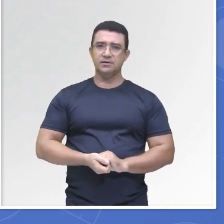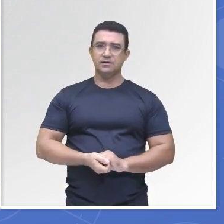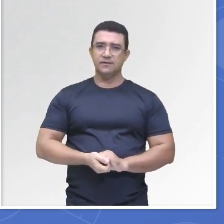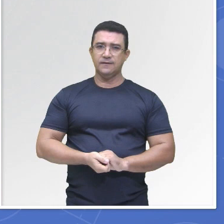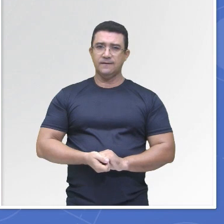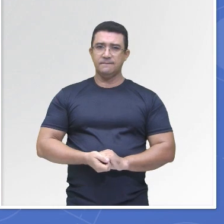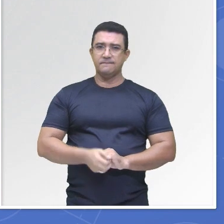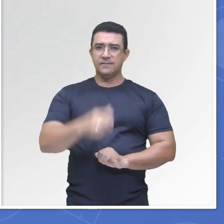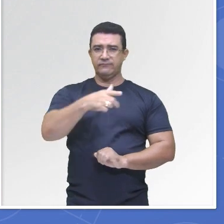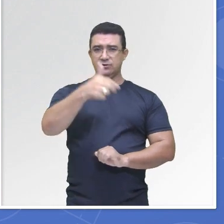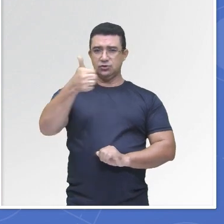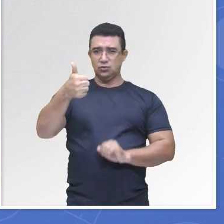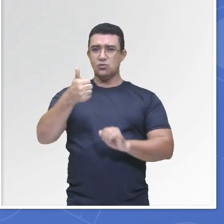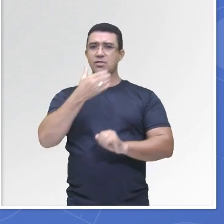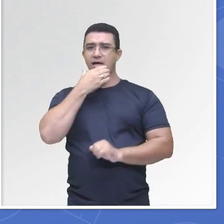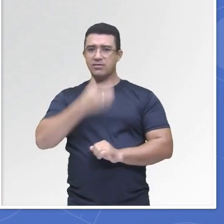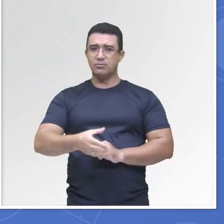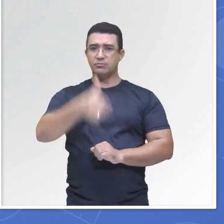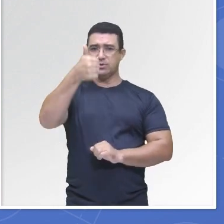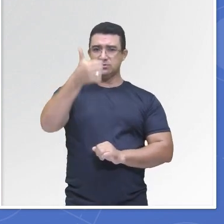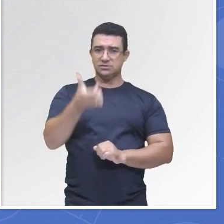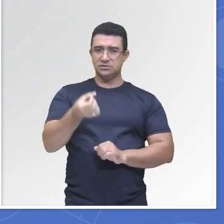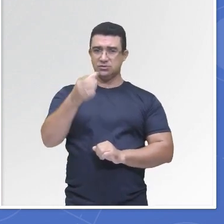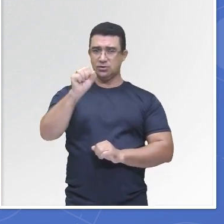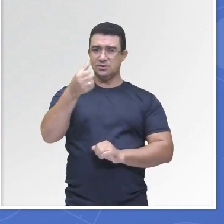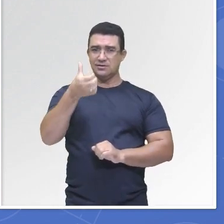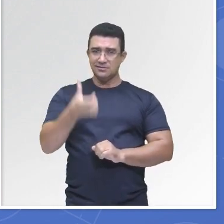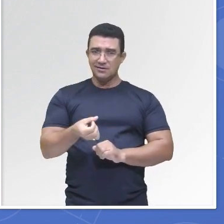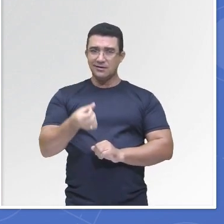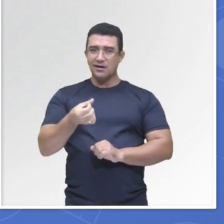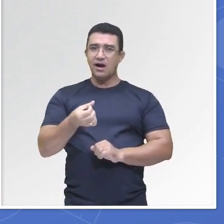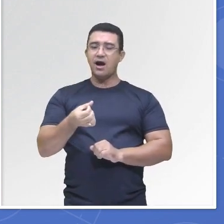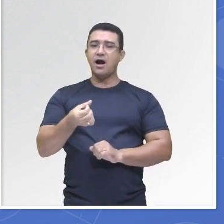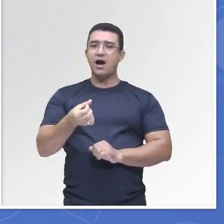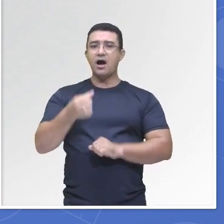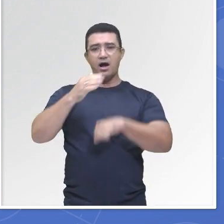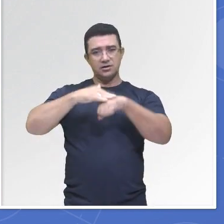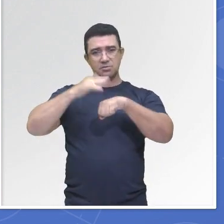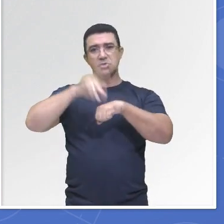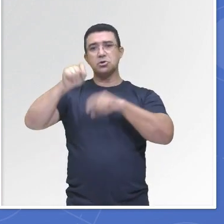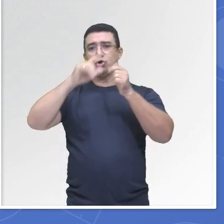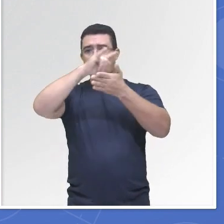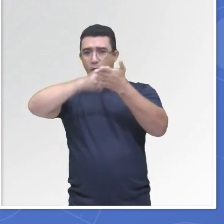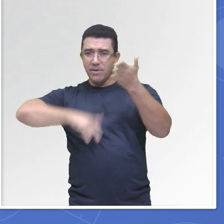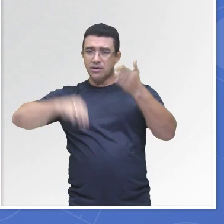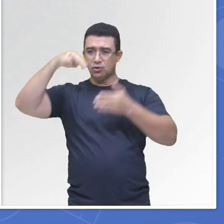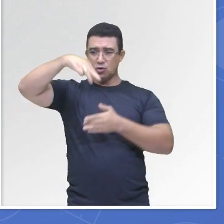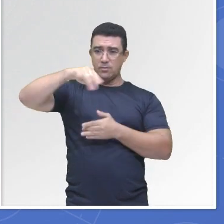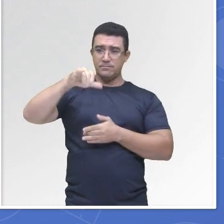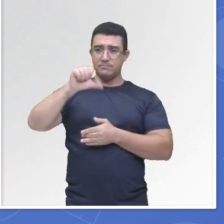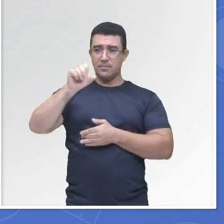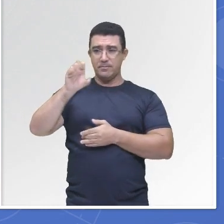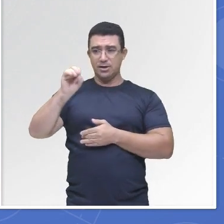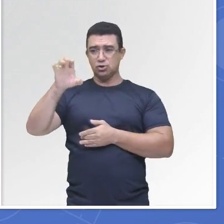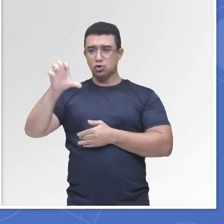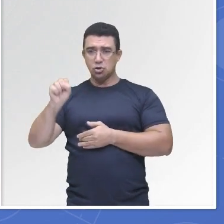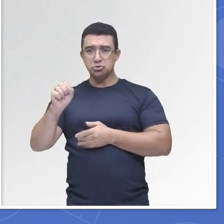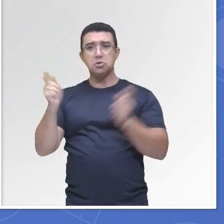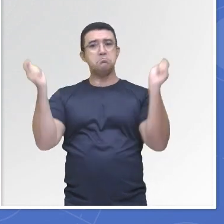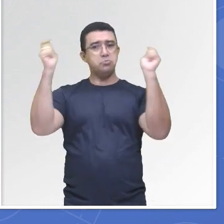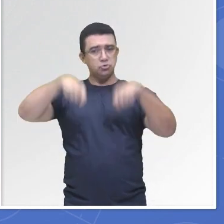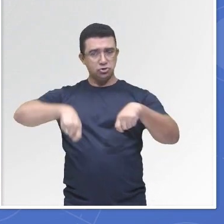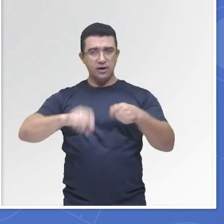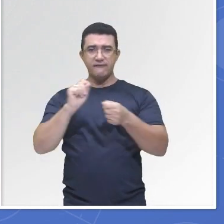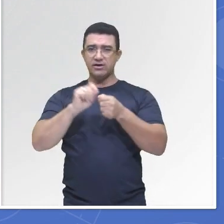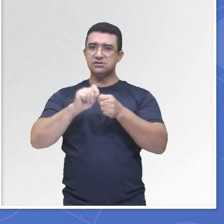1686 é assinado o Regimento das Missões, um documento que autorizava a Junta das Missões a praticar os descimentos. O que